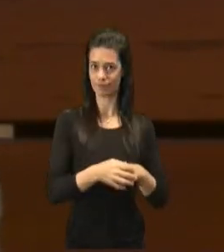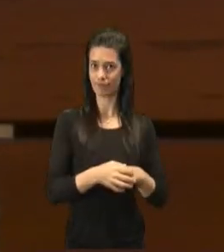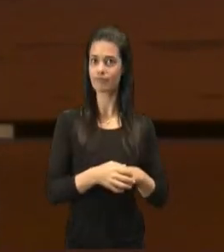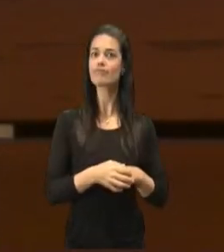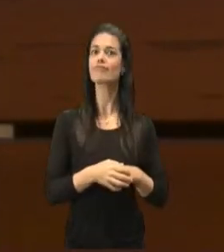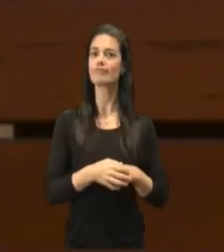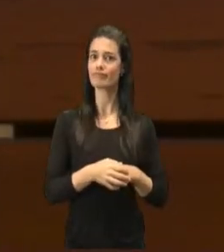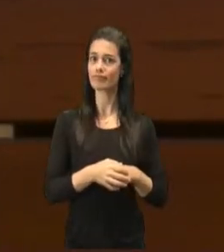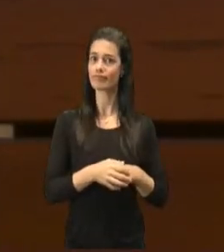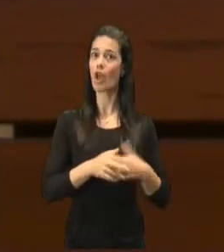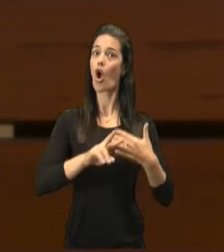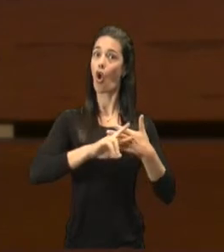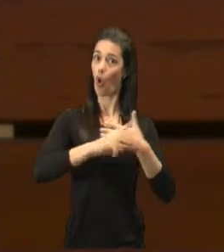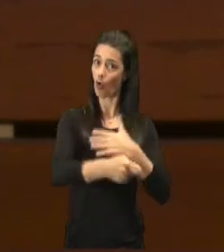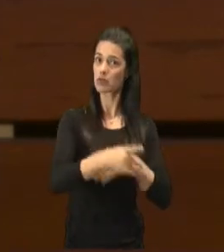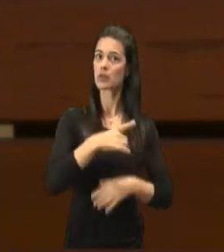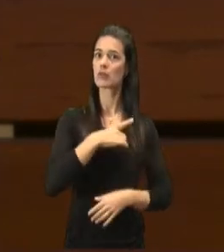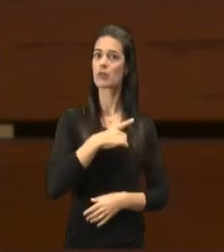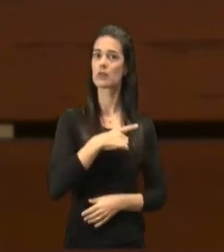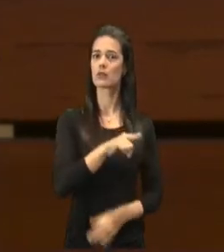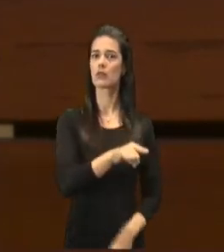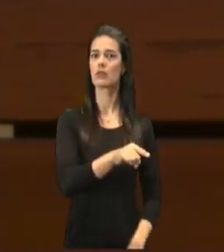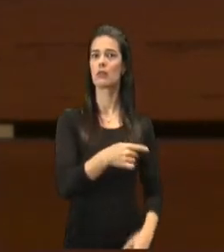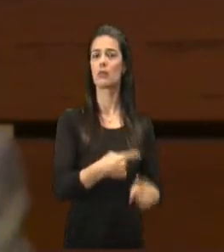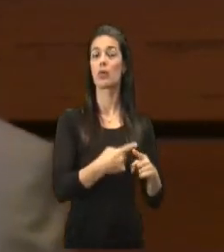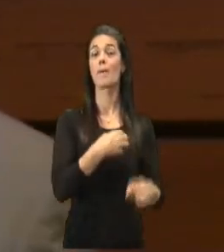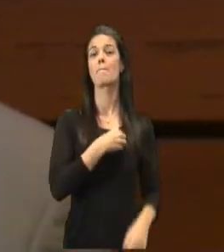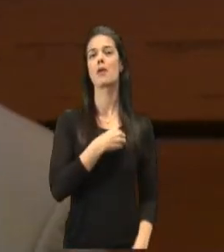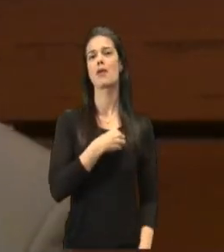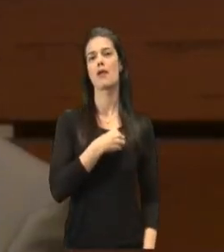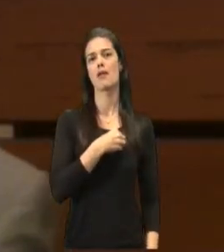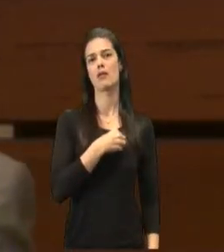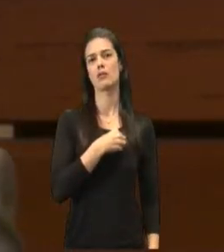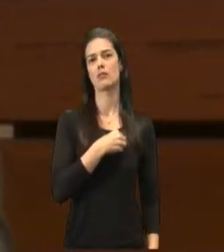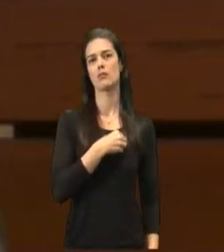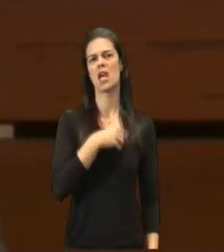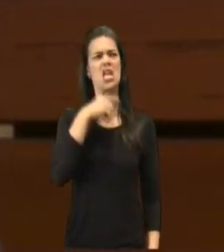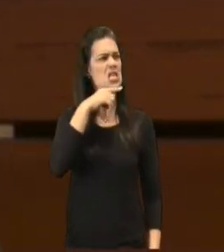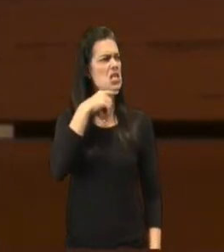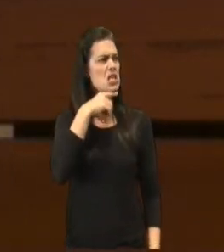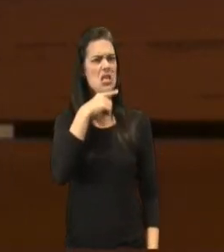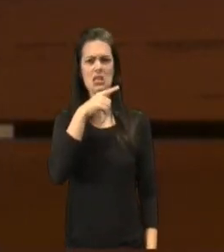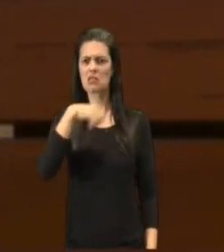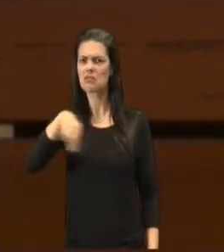as consequências daquele pecado. Ninguém sabia,